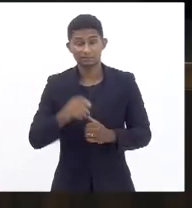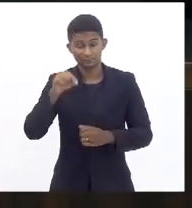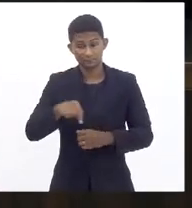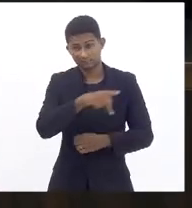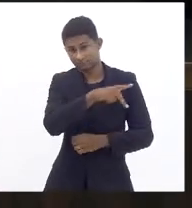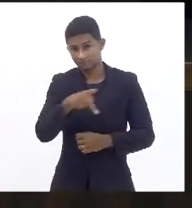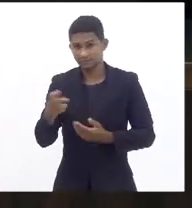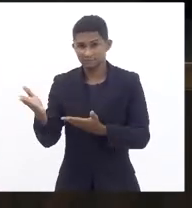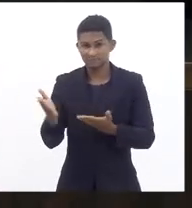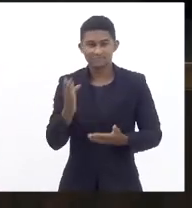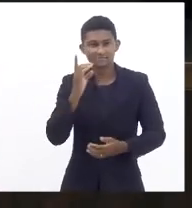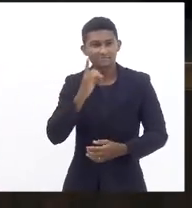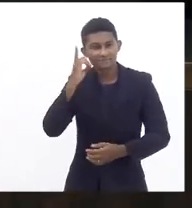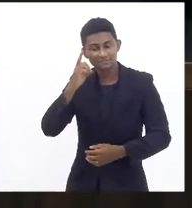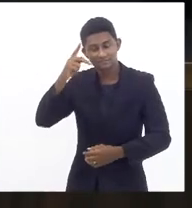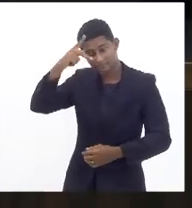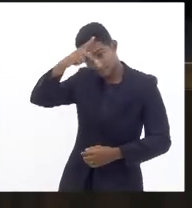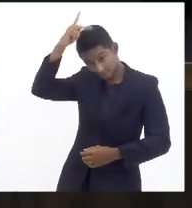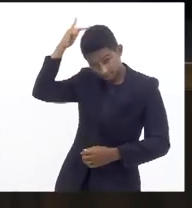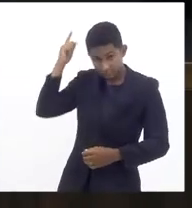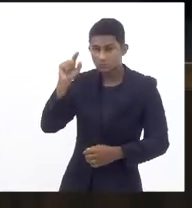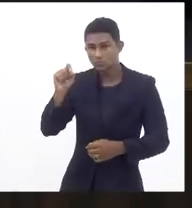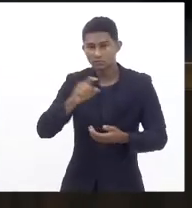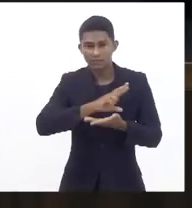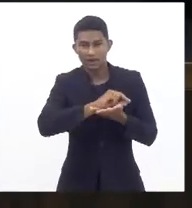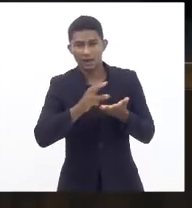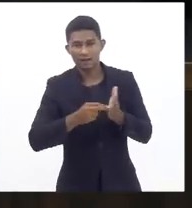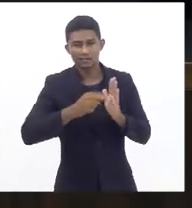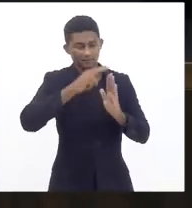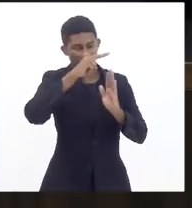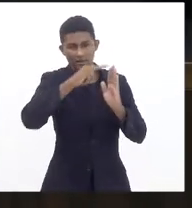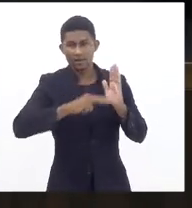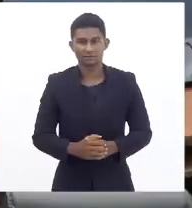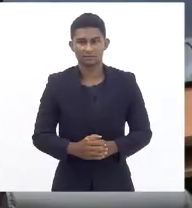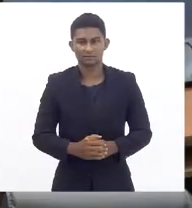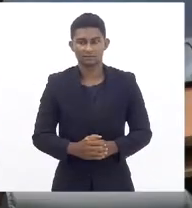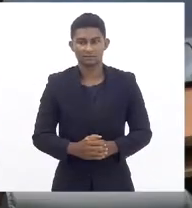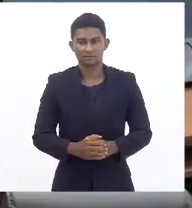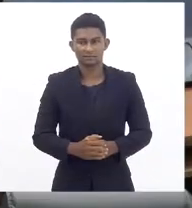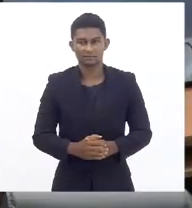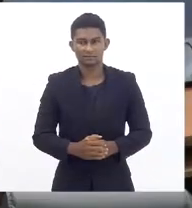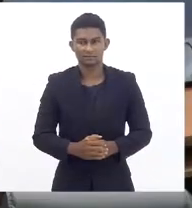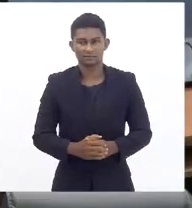convida o nobre deputado Luiz Paulo para fazer leitura da ata da sessão anterior.